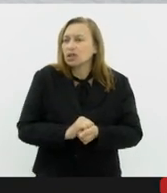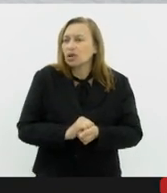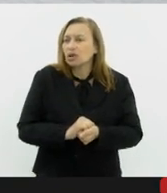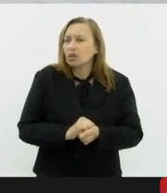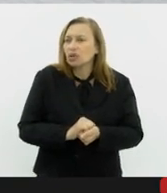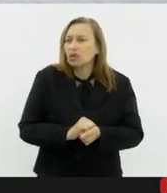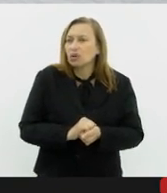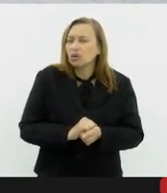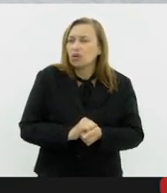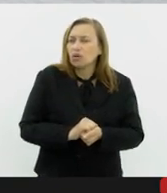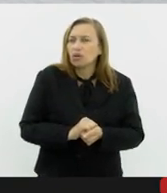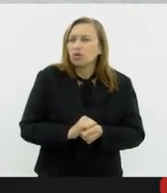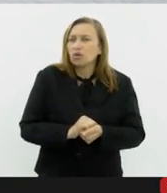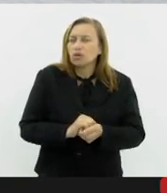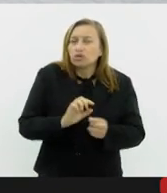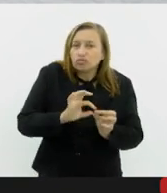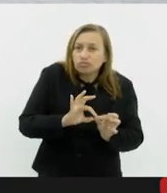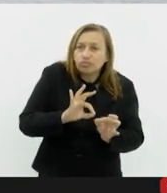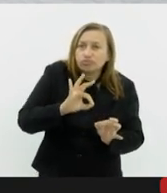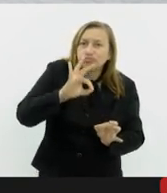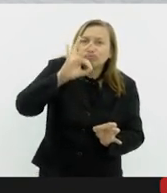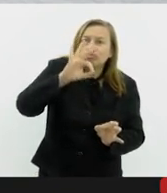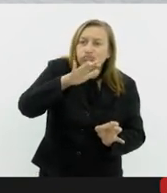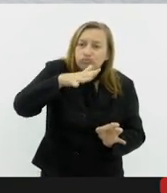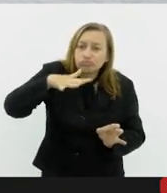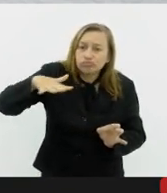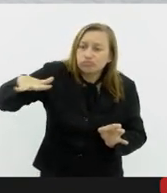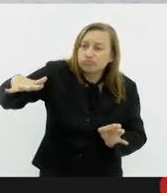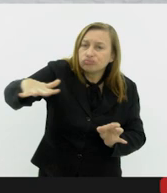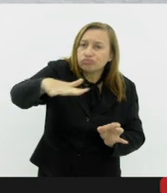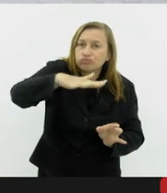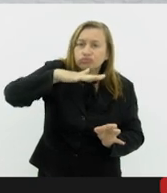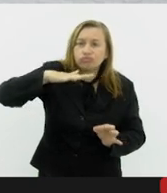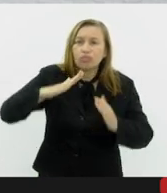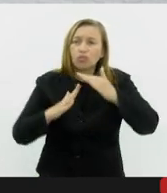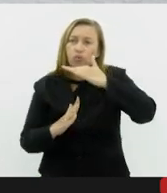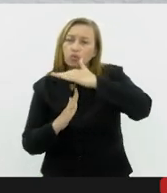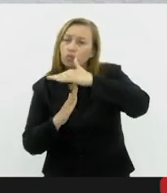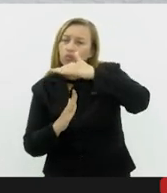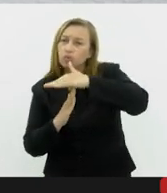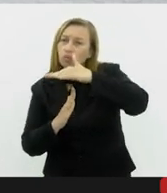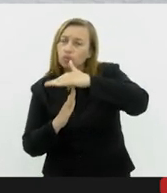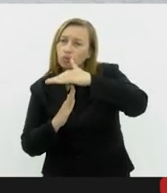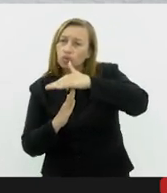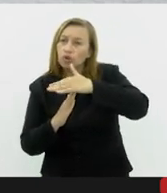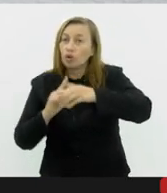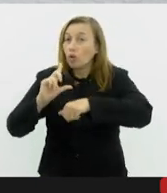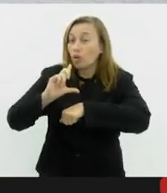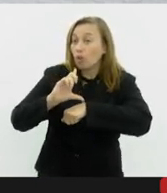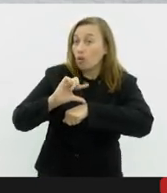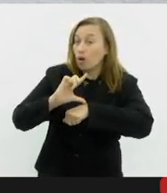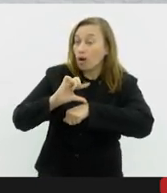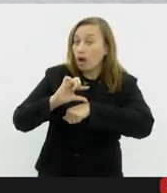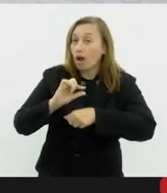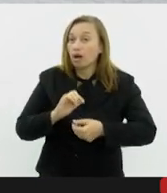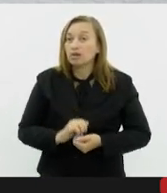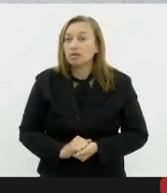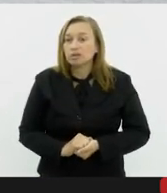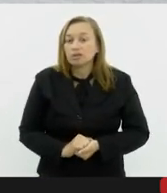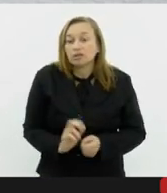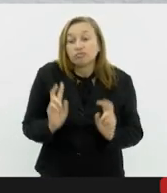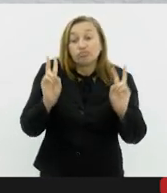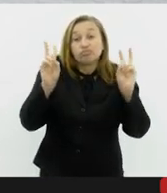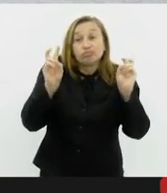rota, altura mínima, zonas de exclusão, vedações de horários, são